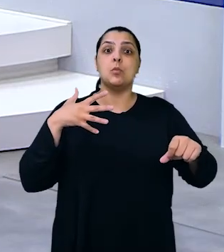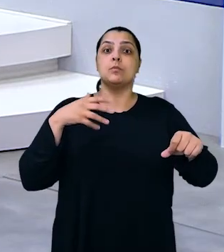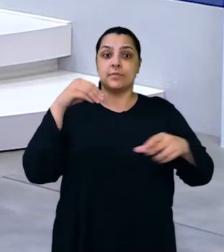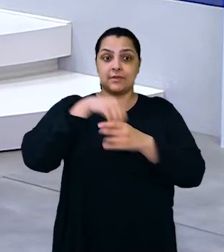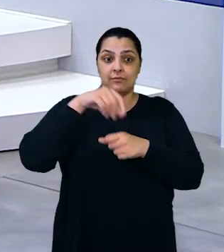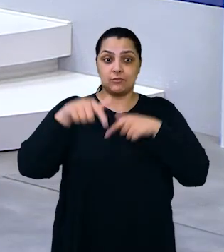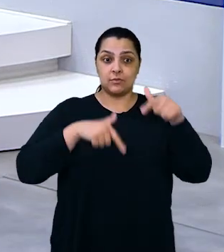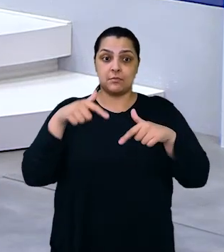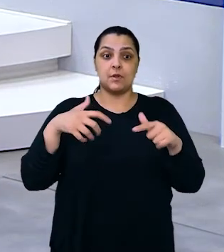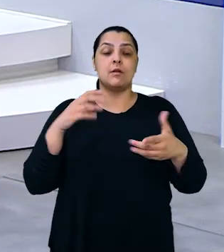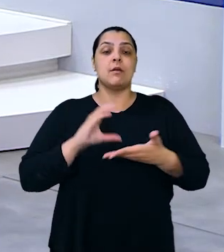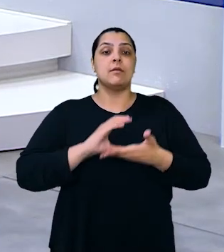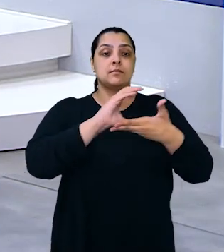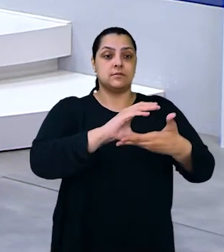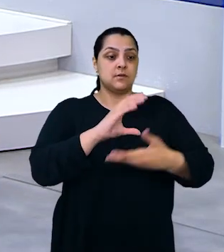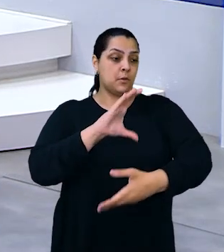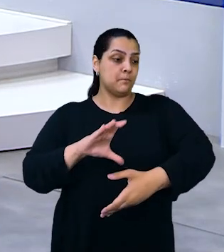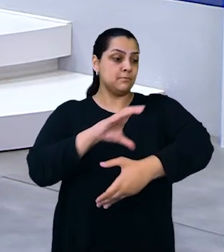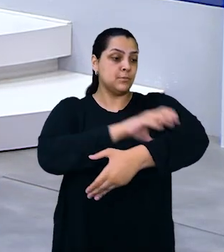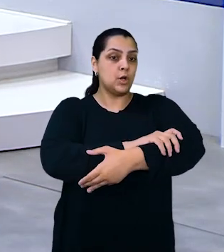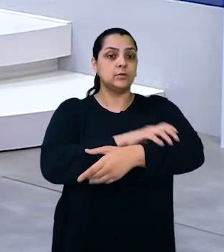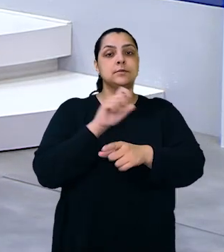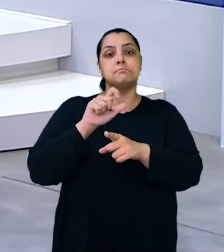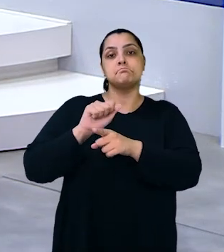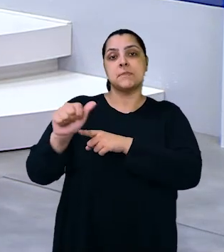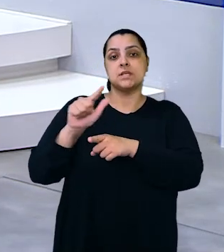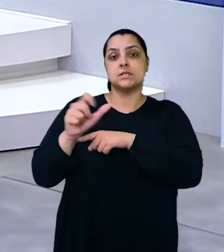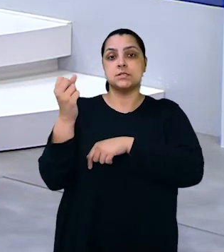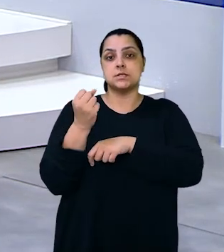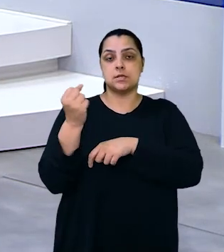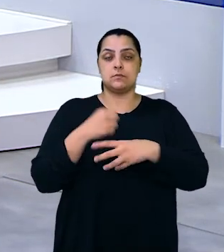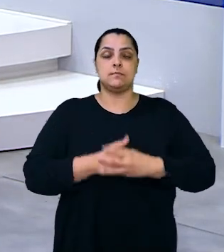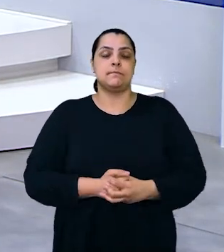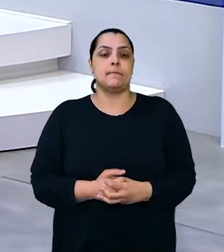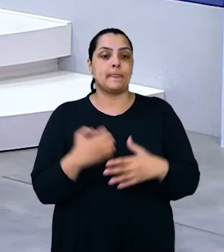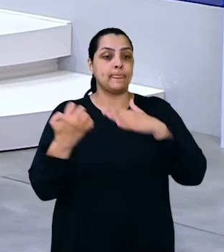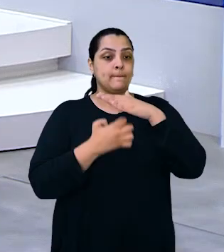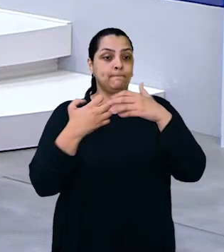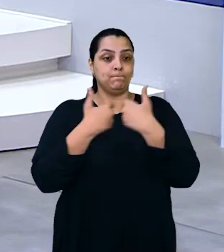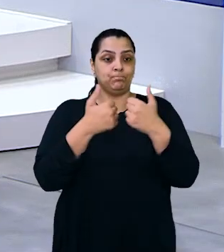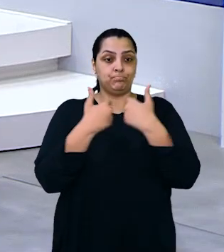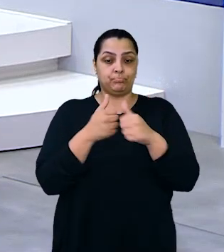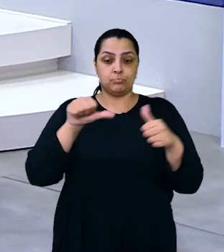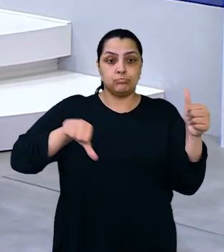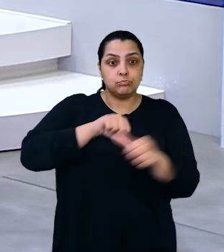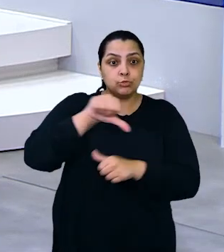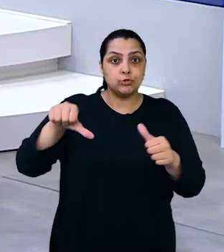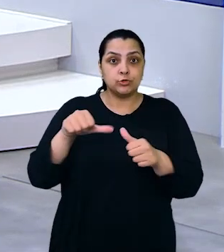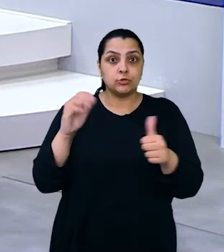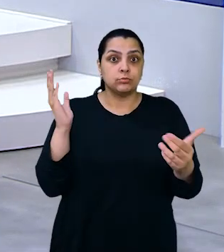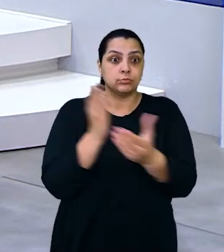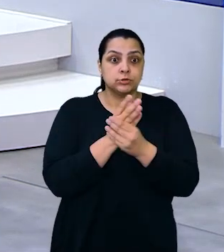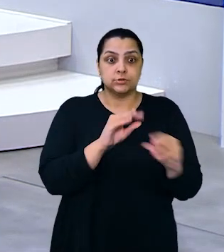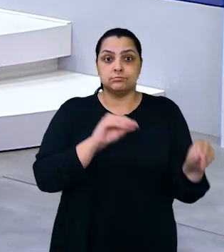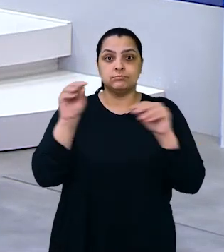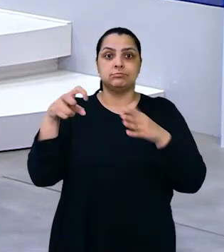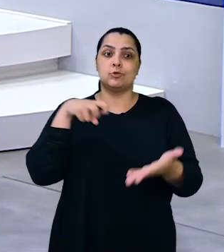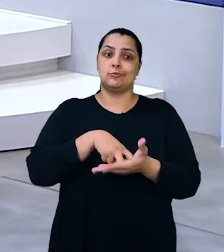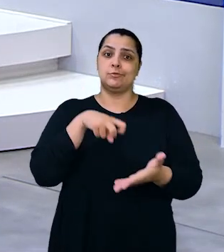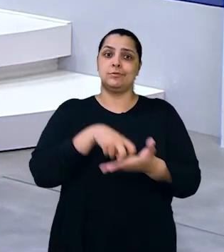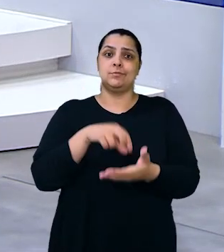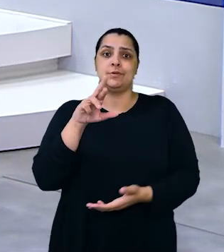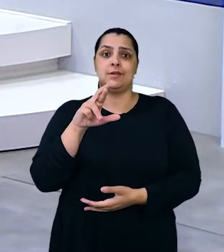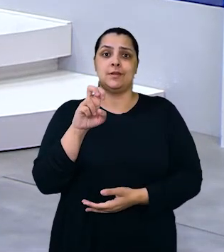receber indenização, prótese e pensão. Empresa de ônibus que tentou mudar local de trâmite da ação é condenada por